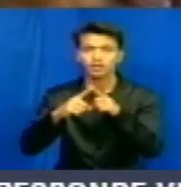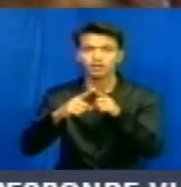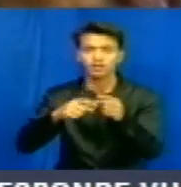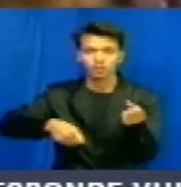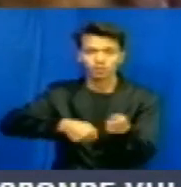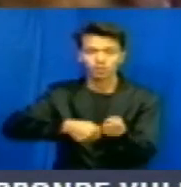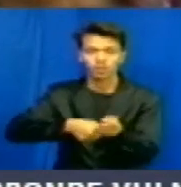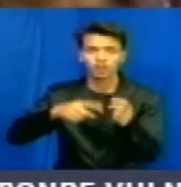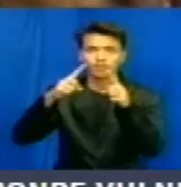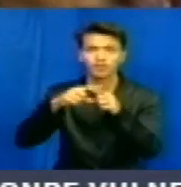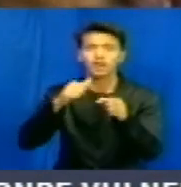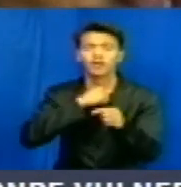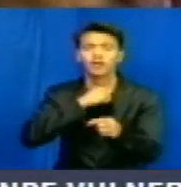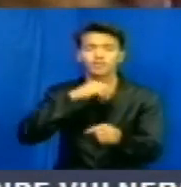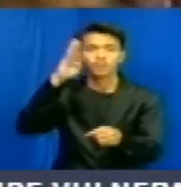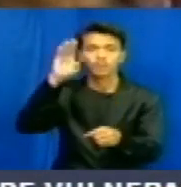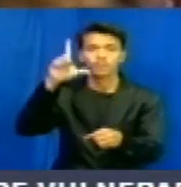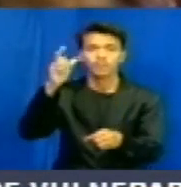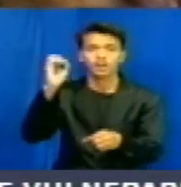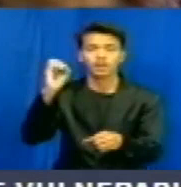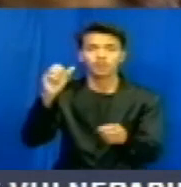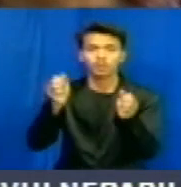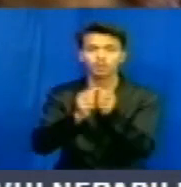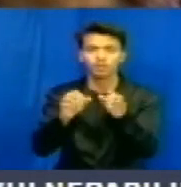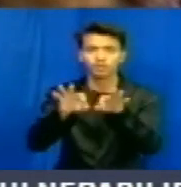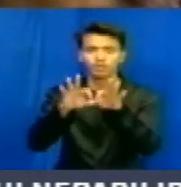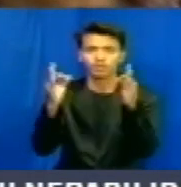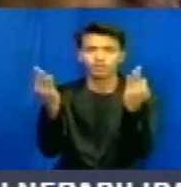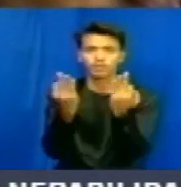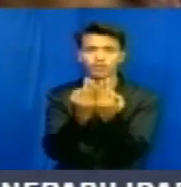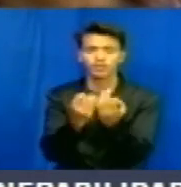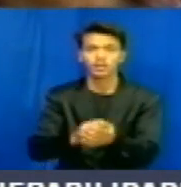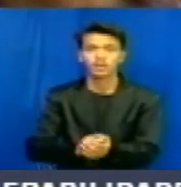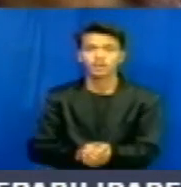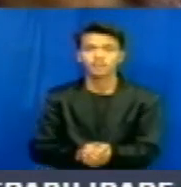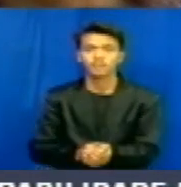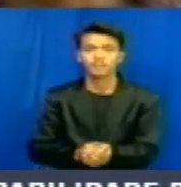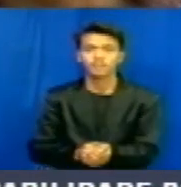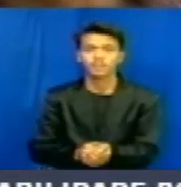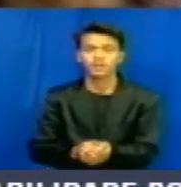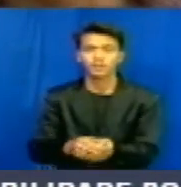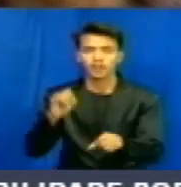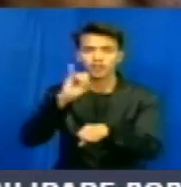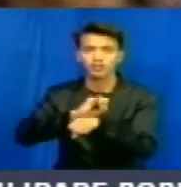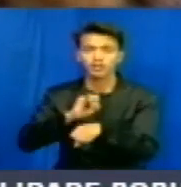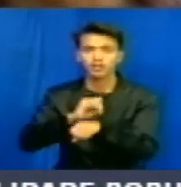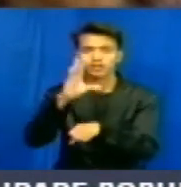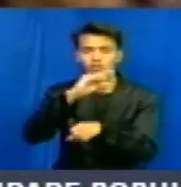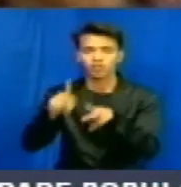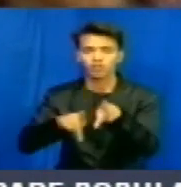ba Mubelo ho ne família, solidariedade no coragem ba Igreja Católica, o povo Timor-Leste